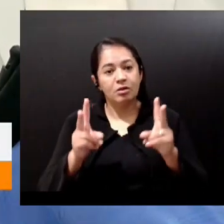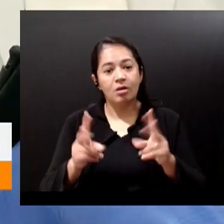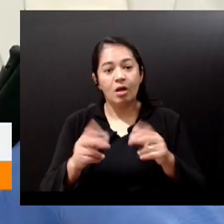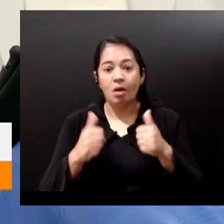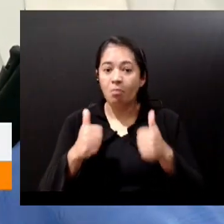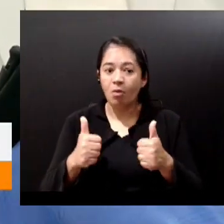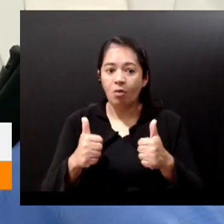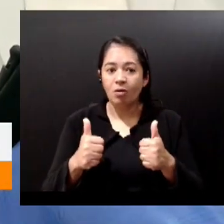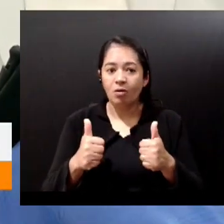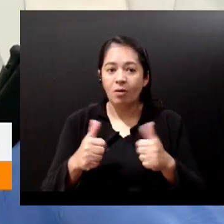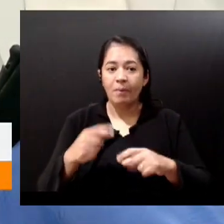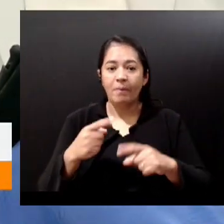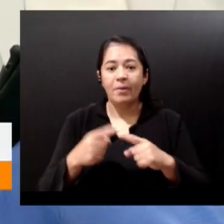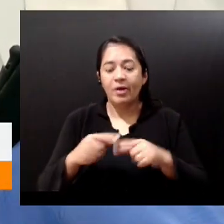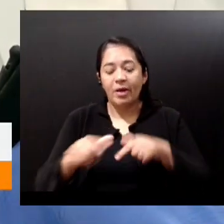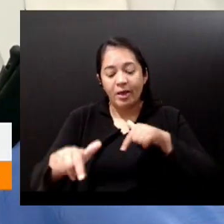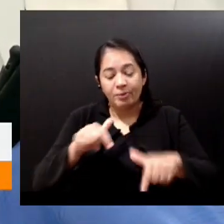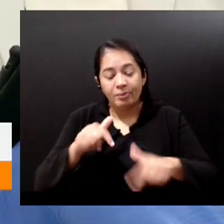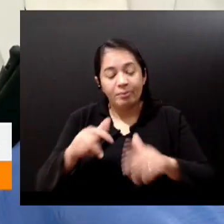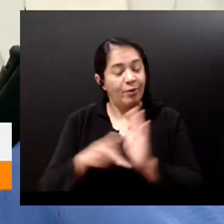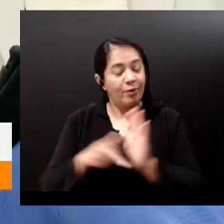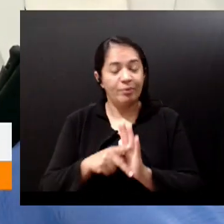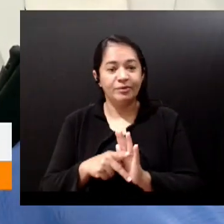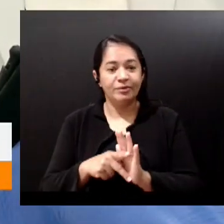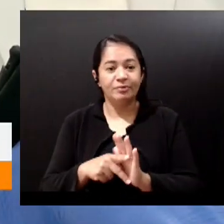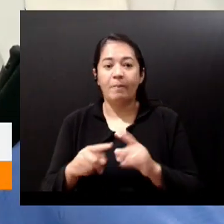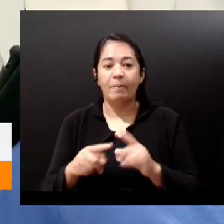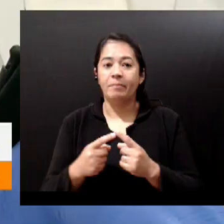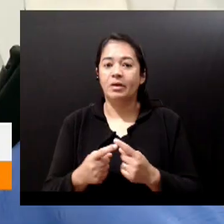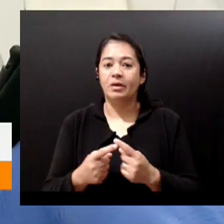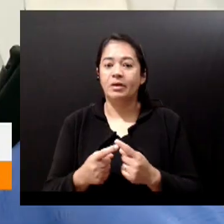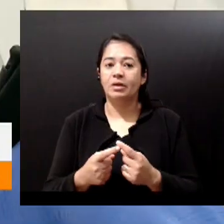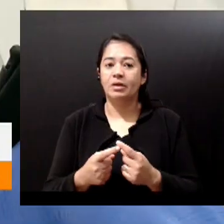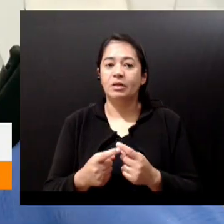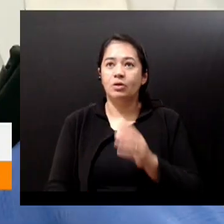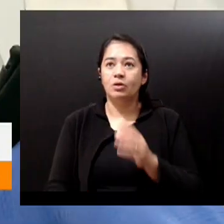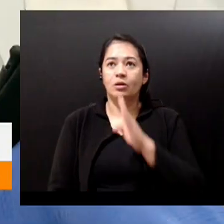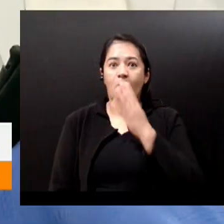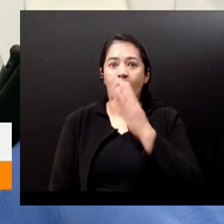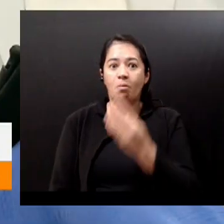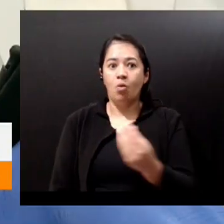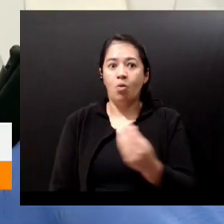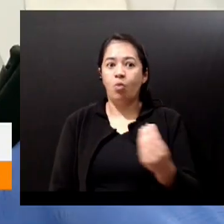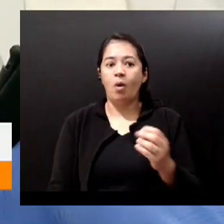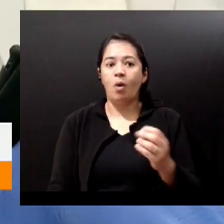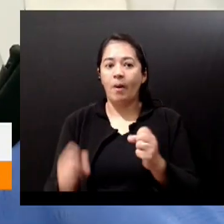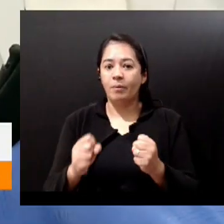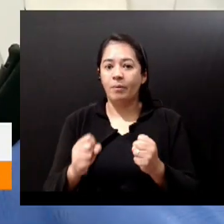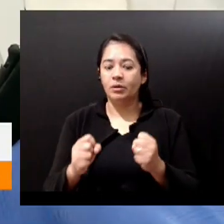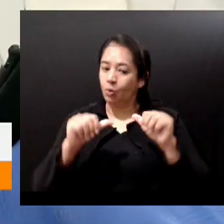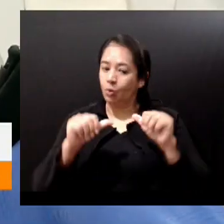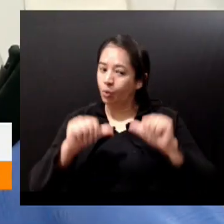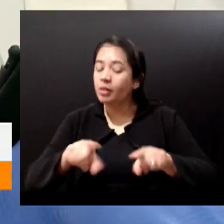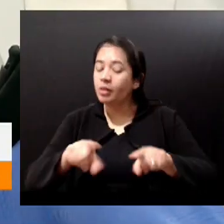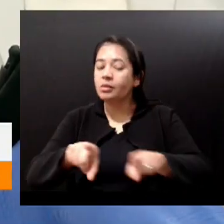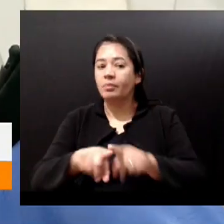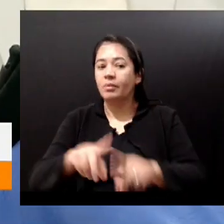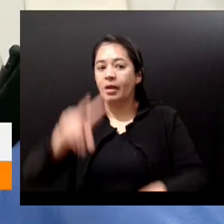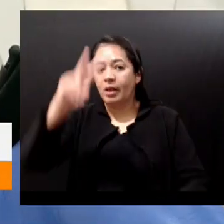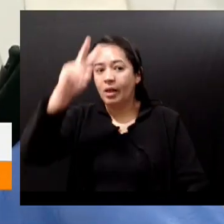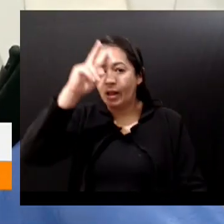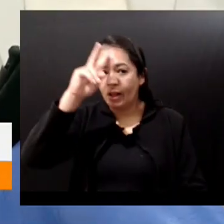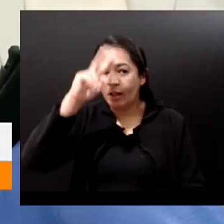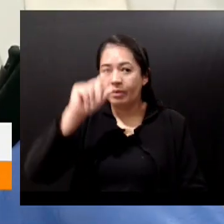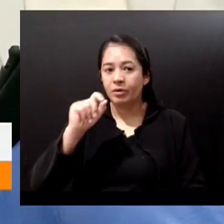exemplo. Agora, o excesso de silêncio, ele pode ser, inclusive, maléfico. Vamos lembrar de um certo programa de TV muito famoso, onde